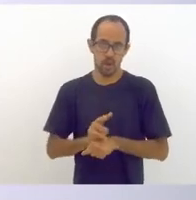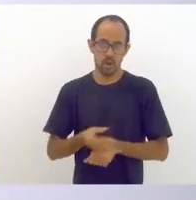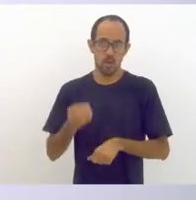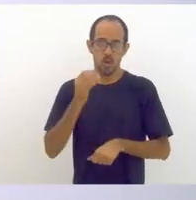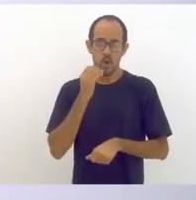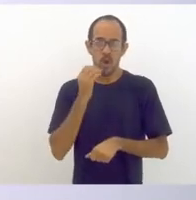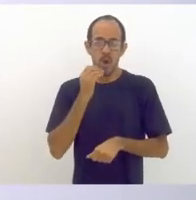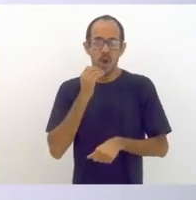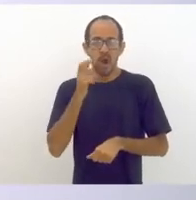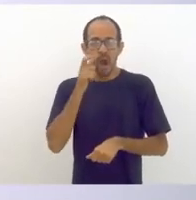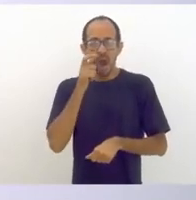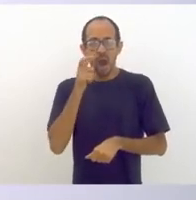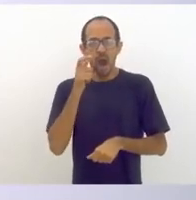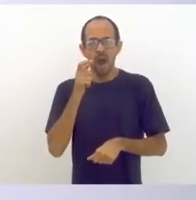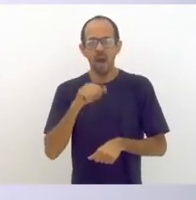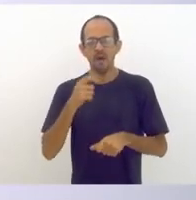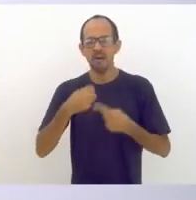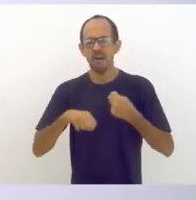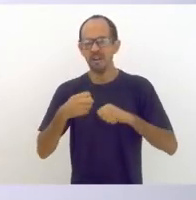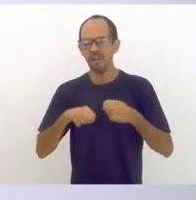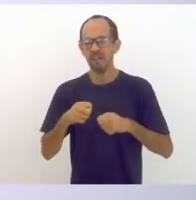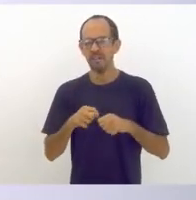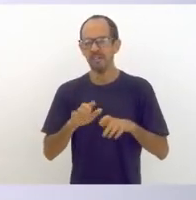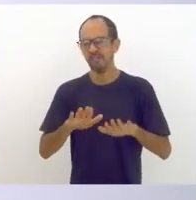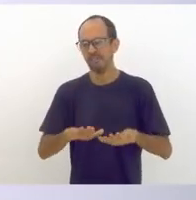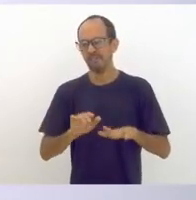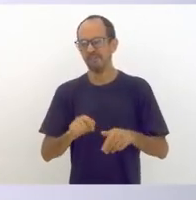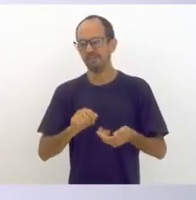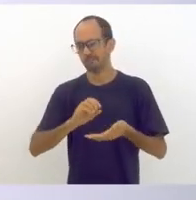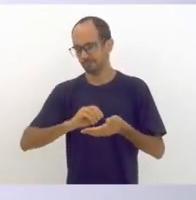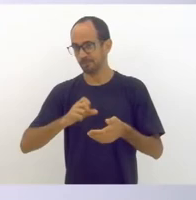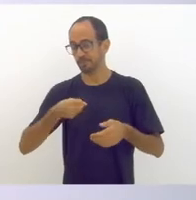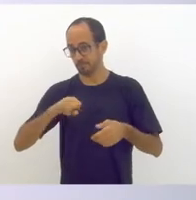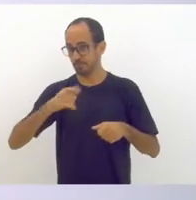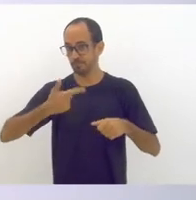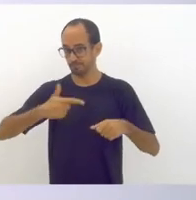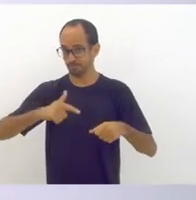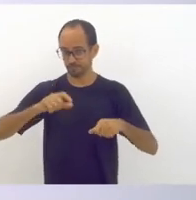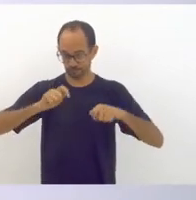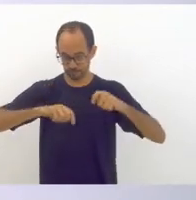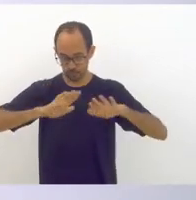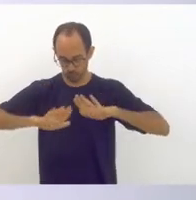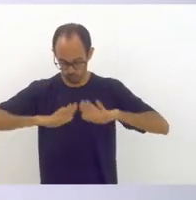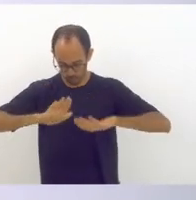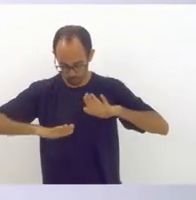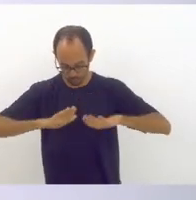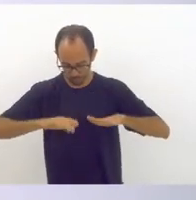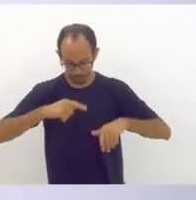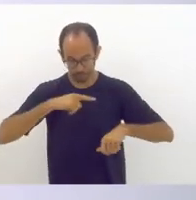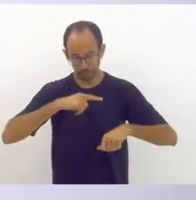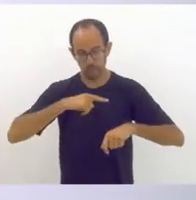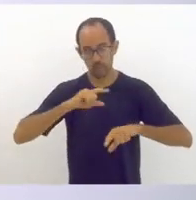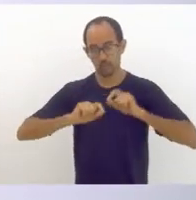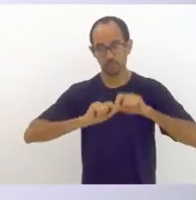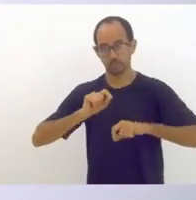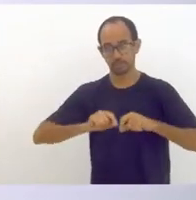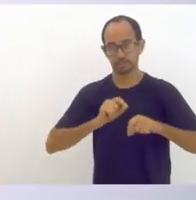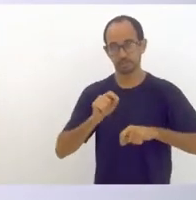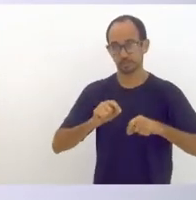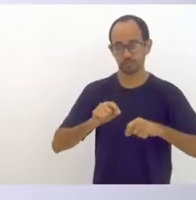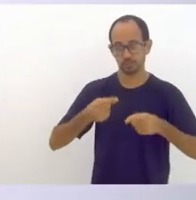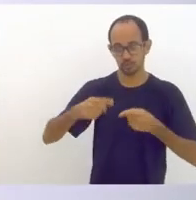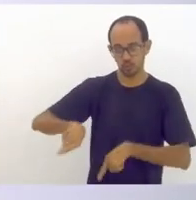interessante economicamente, se isso não se dá de forma mais detalhada, se isso não se dá de forma mais cuidadosa, acaba saindo, na verdade, contra o conjunto